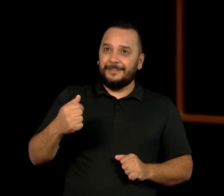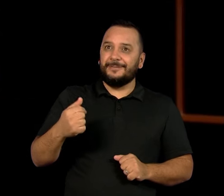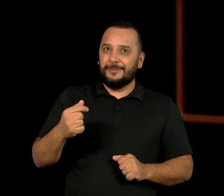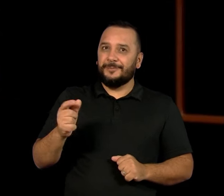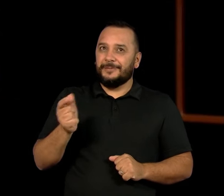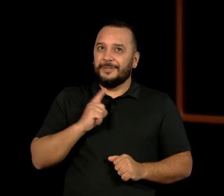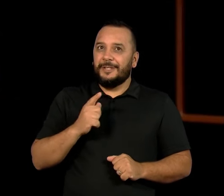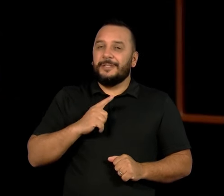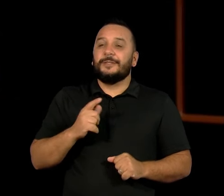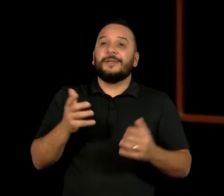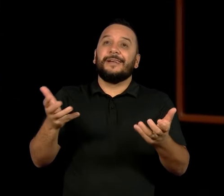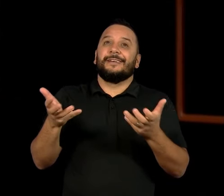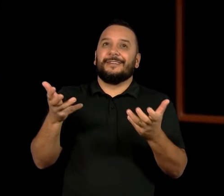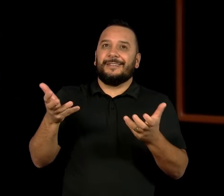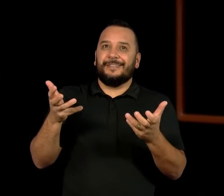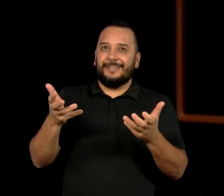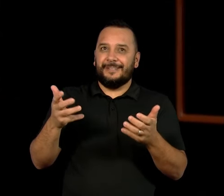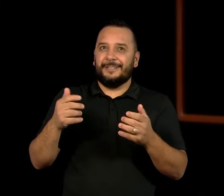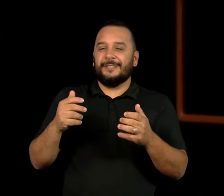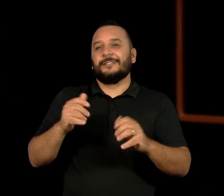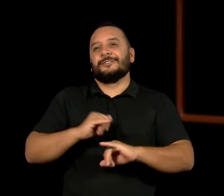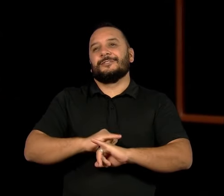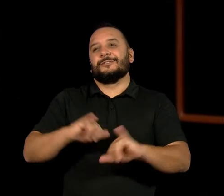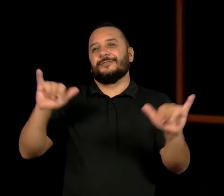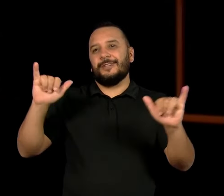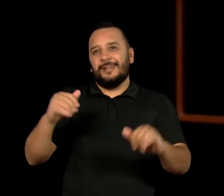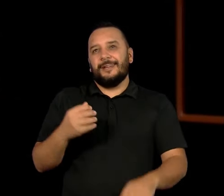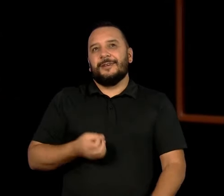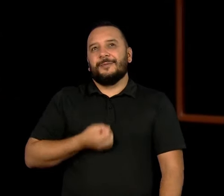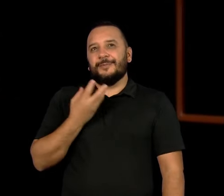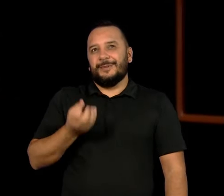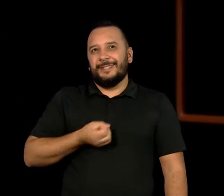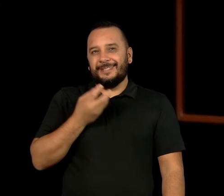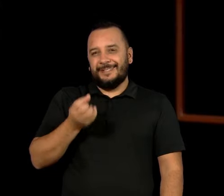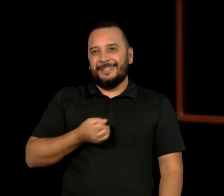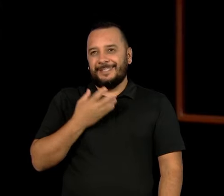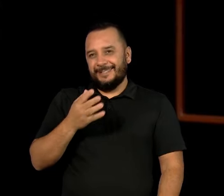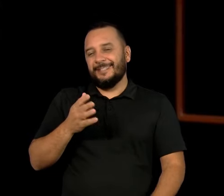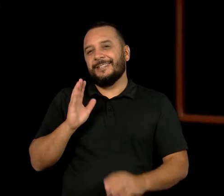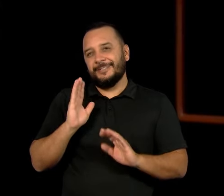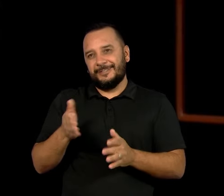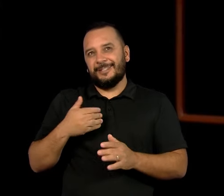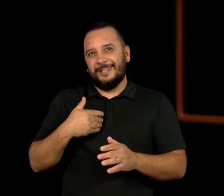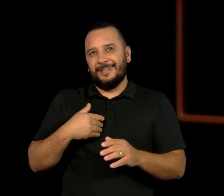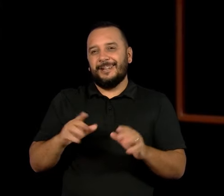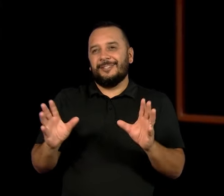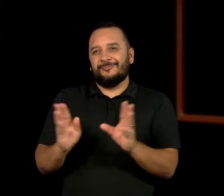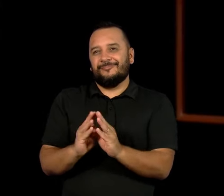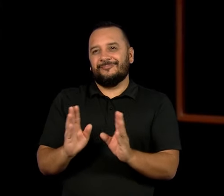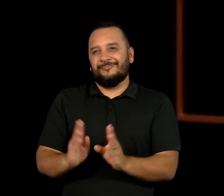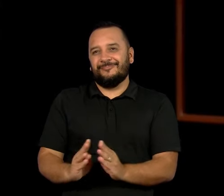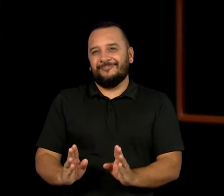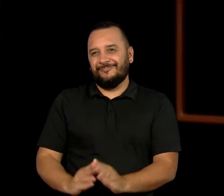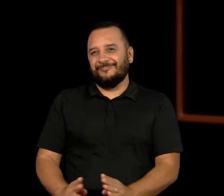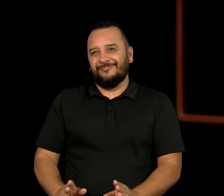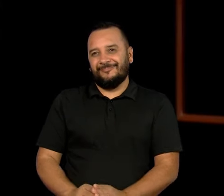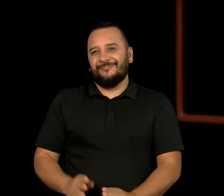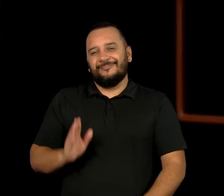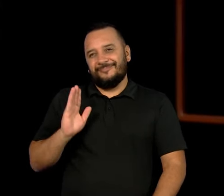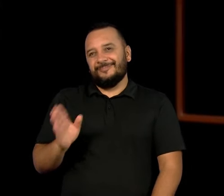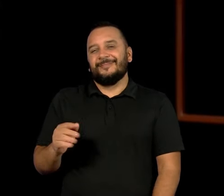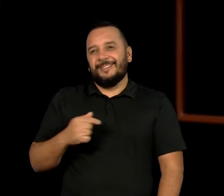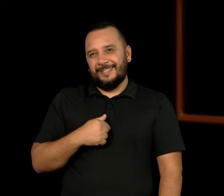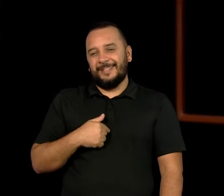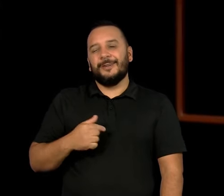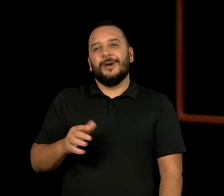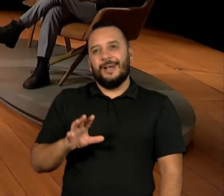essa vontade de publicar a minha poesia reunida, meus versos esparsos. Muito bom. Então, legal. até hoje Bacana.